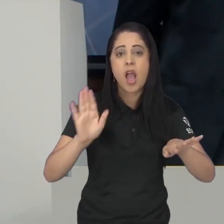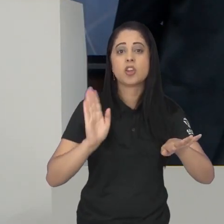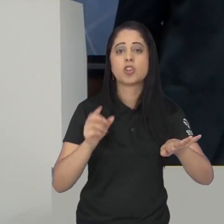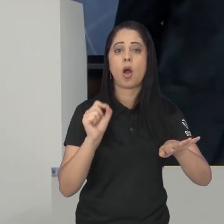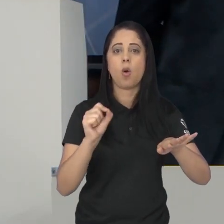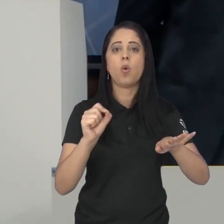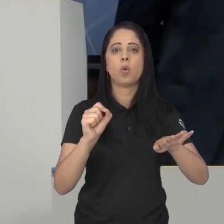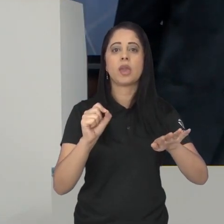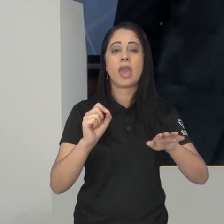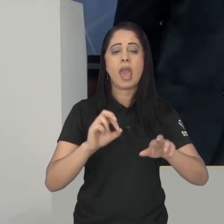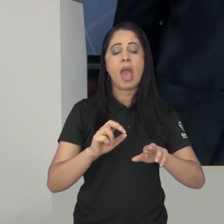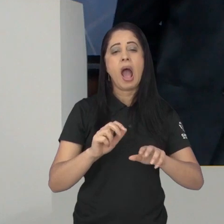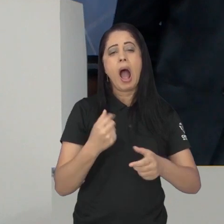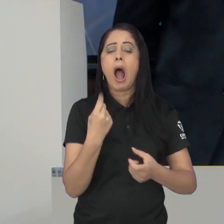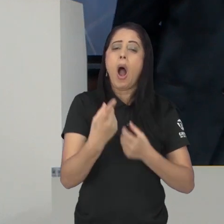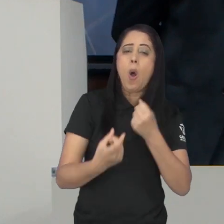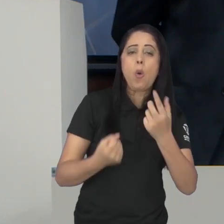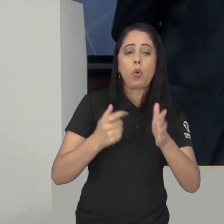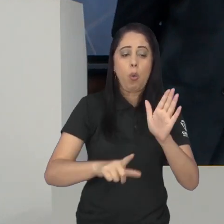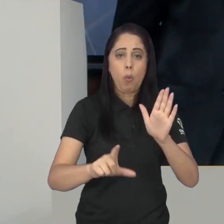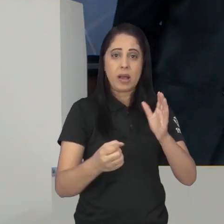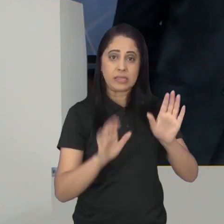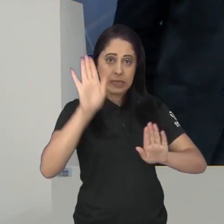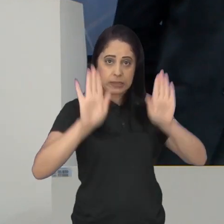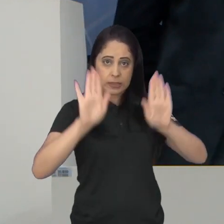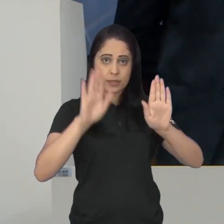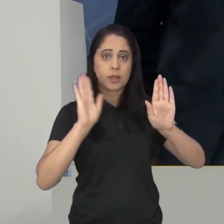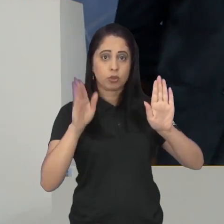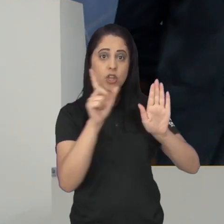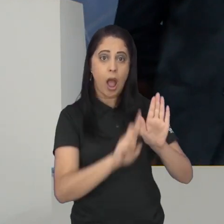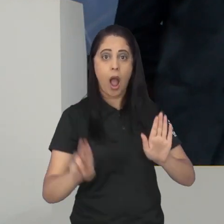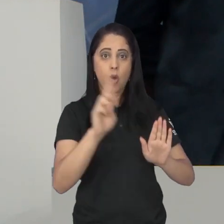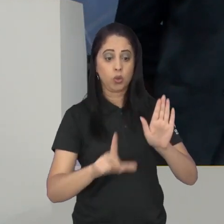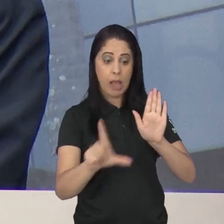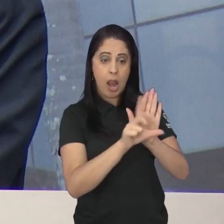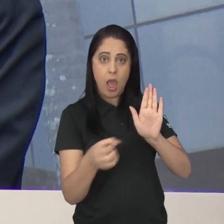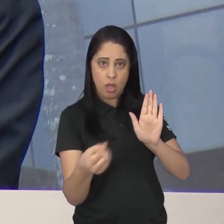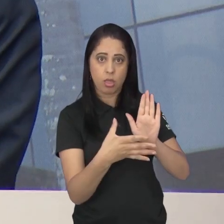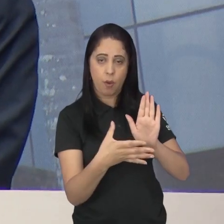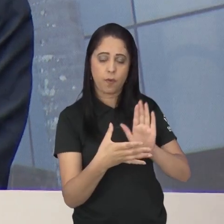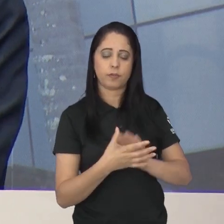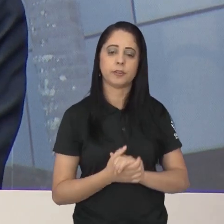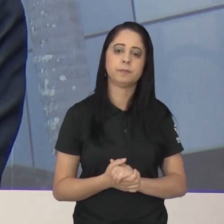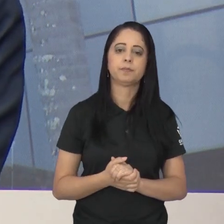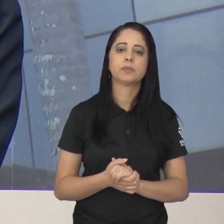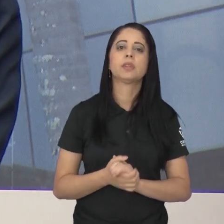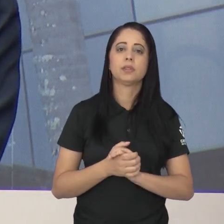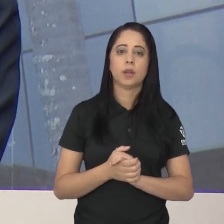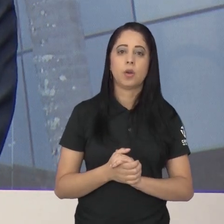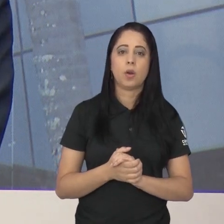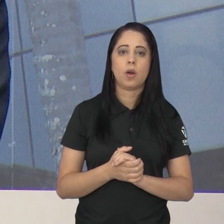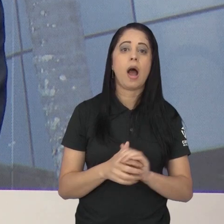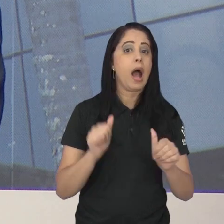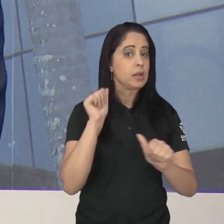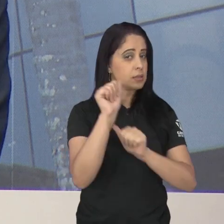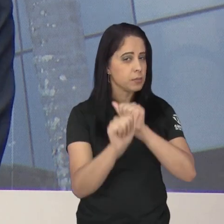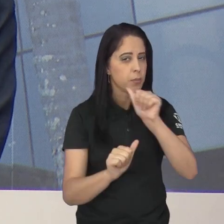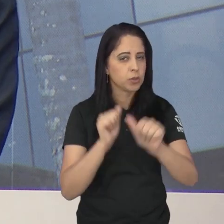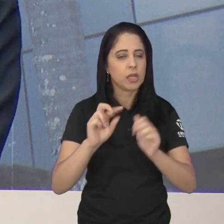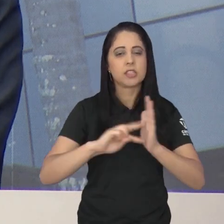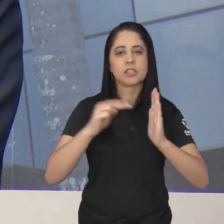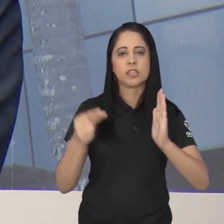cidade já seguiram as normas da nova lei de licitação sancionada na pandemia. Para ele, as mudanças, além de garantirem